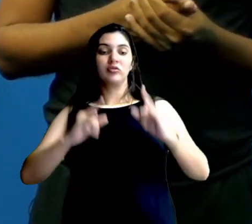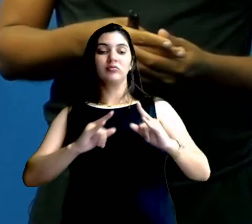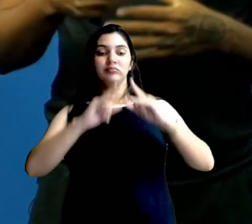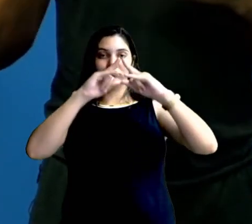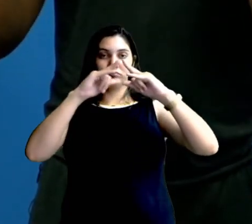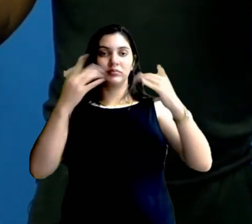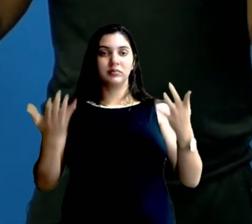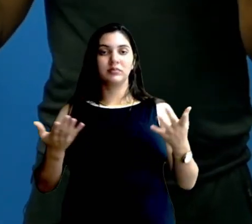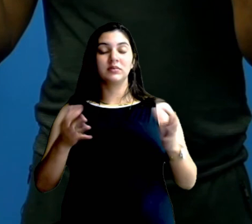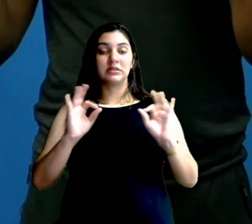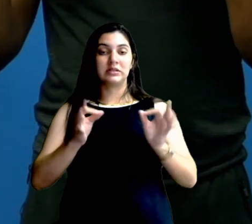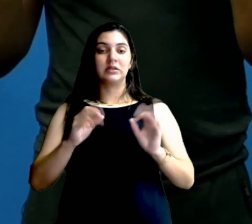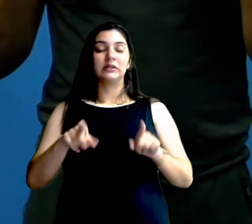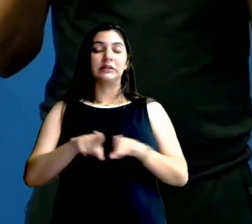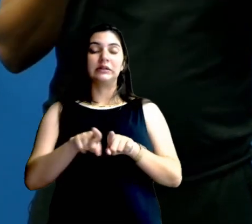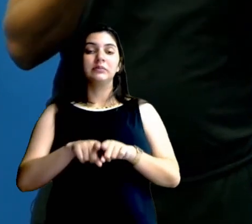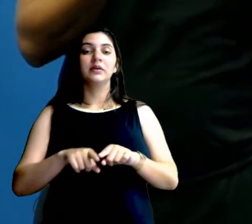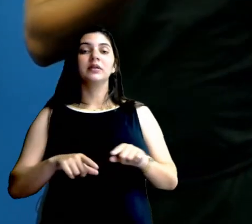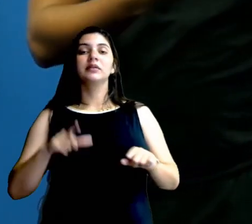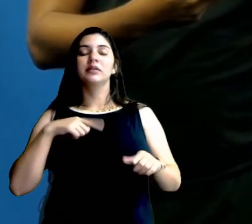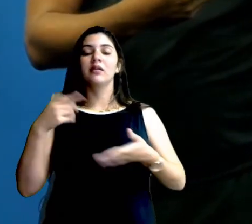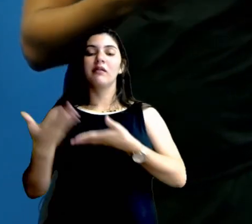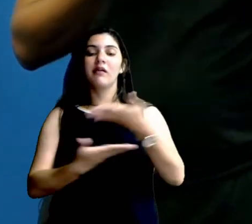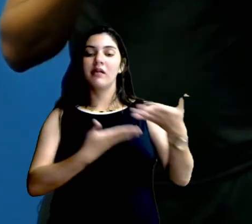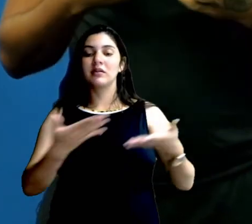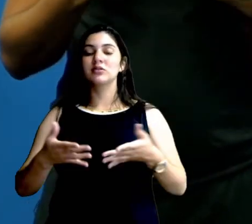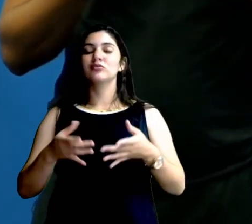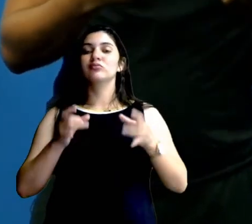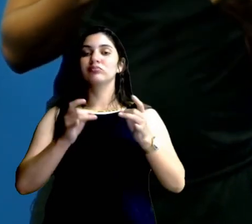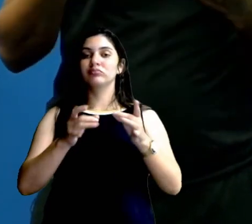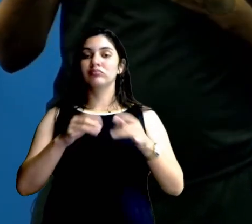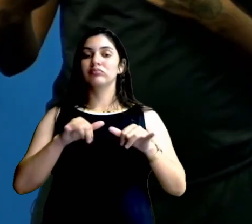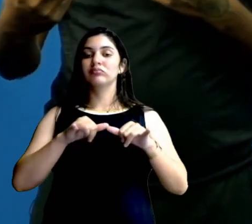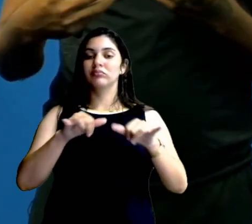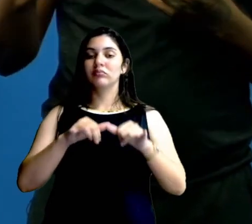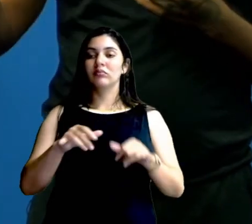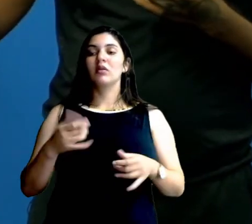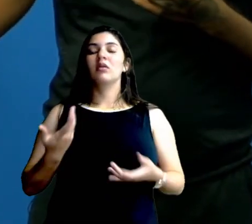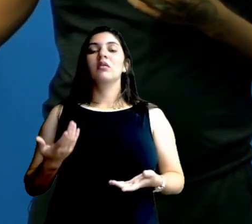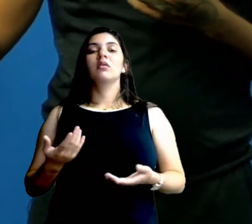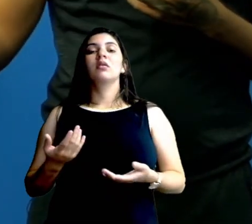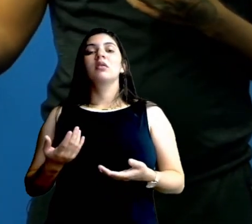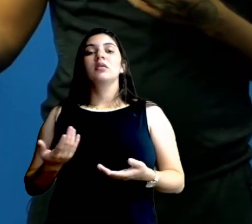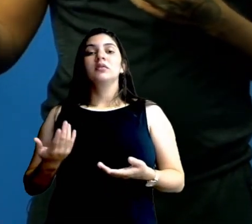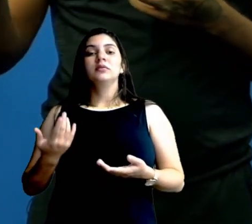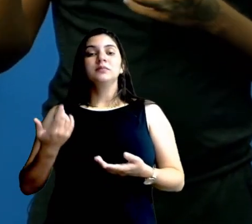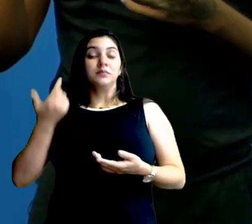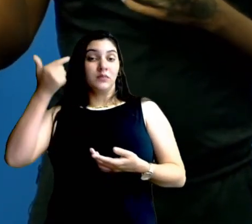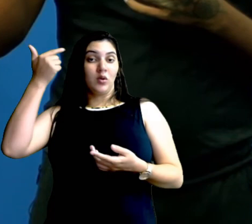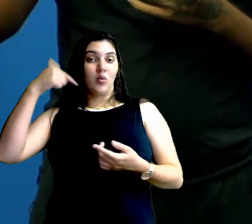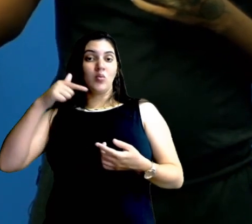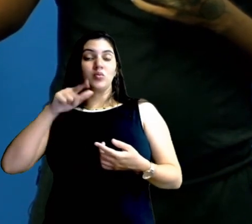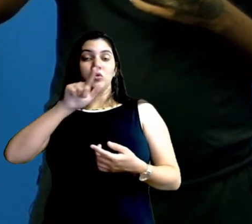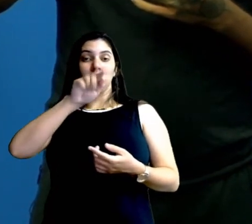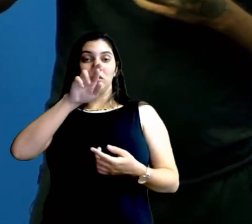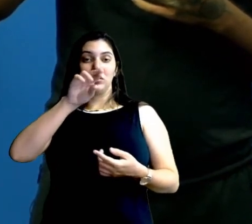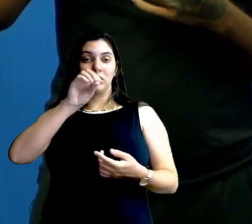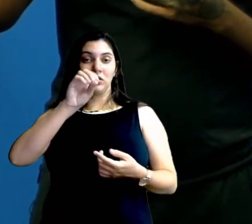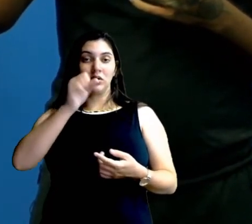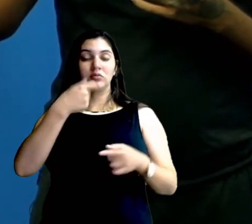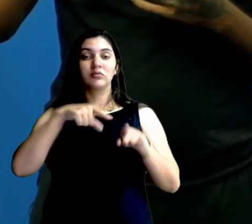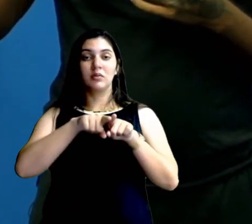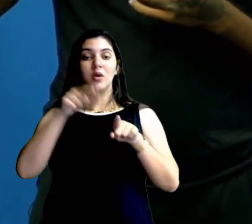certo eles também tinham relações comerciais com os fenícios e os gregos além de outros povos né Não só